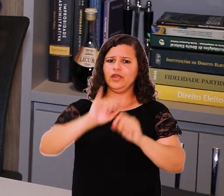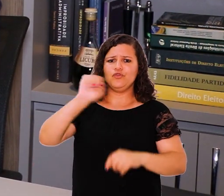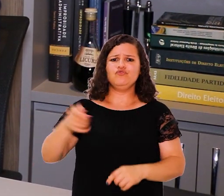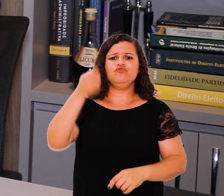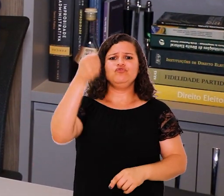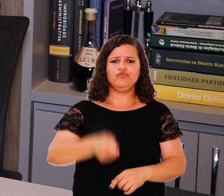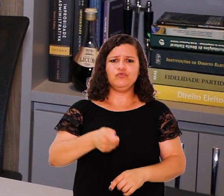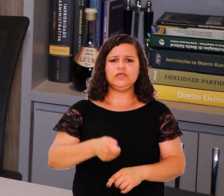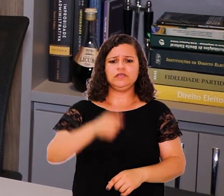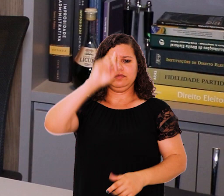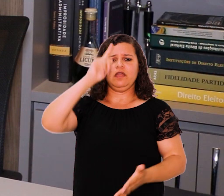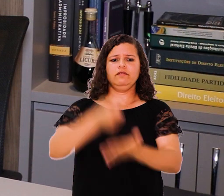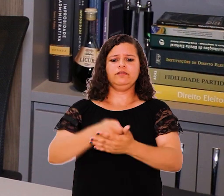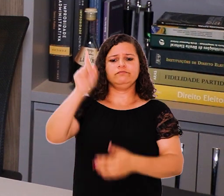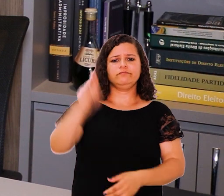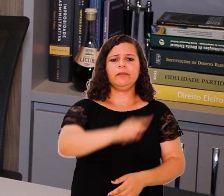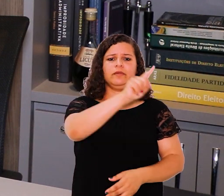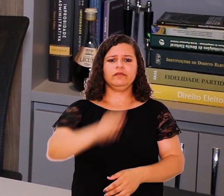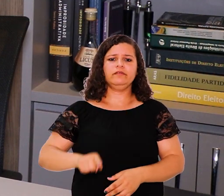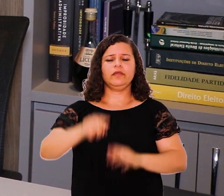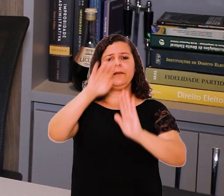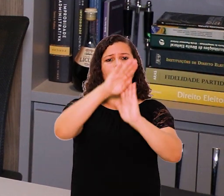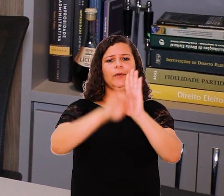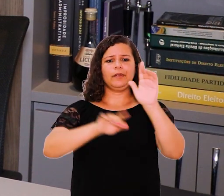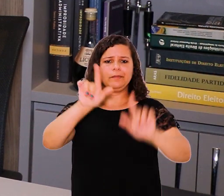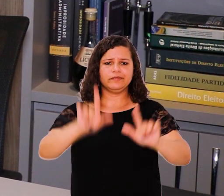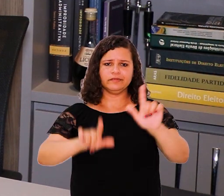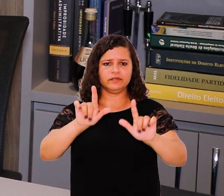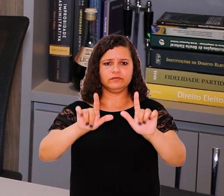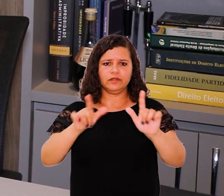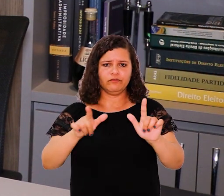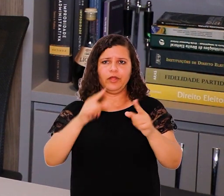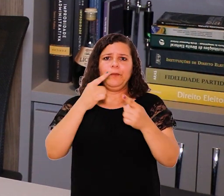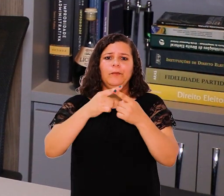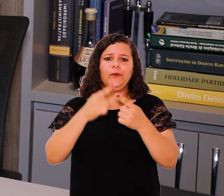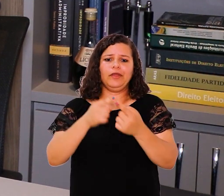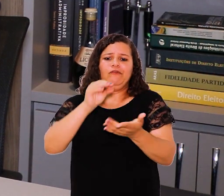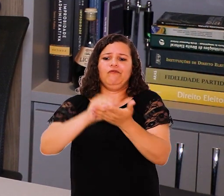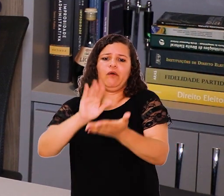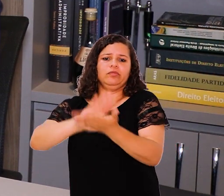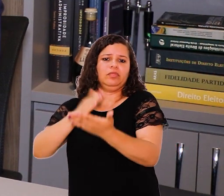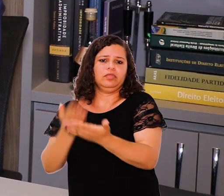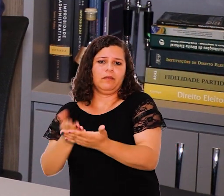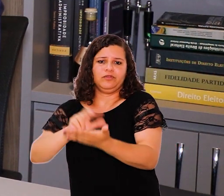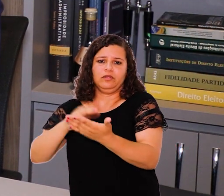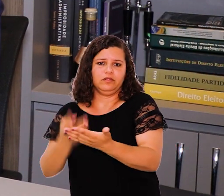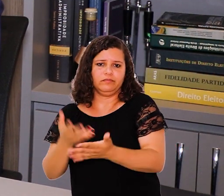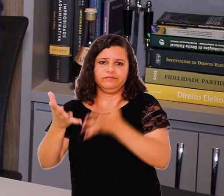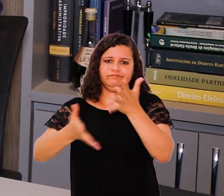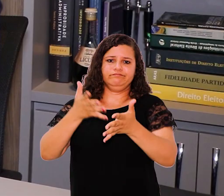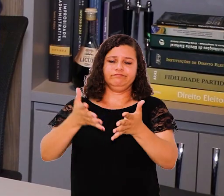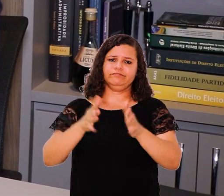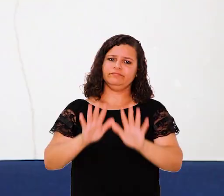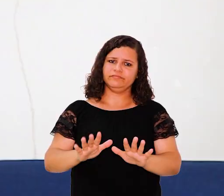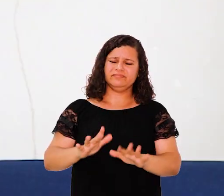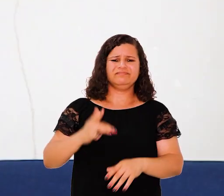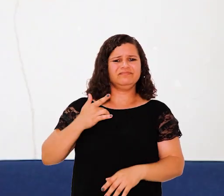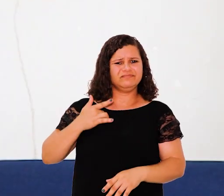juiz decidir pela suspensão da programação de uma emissora de TV por ausência de um intérprete de